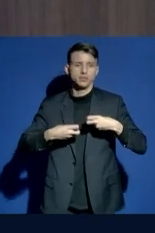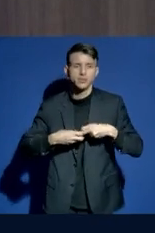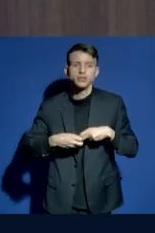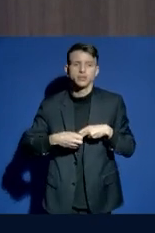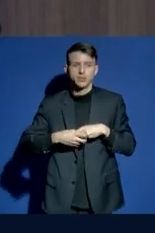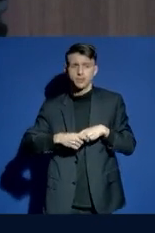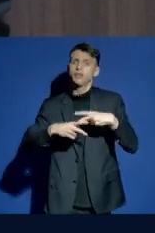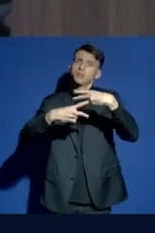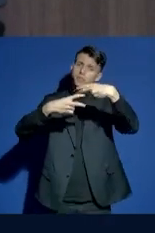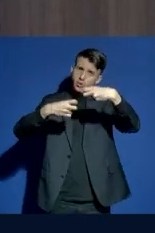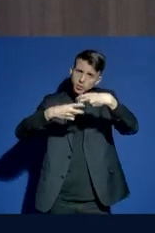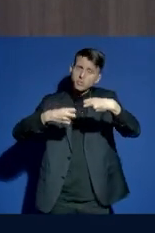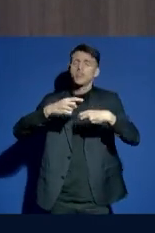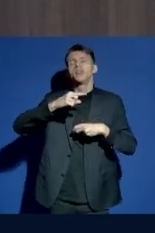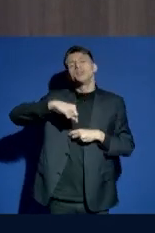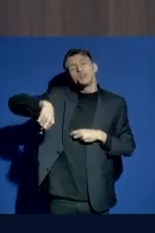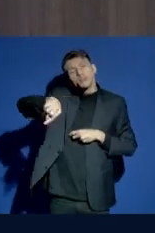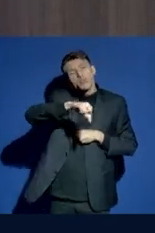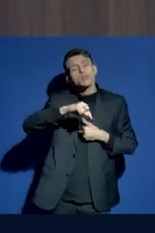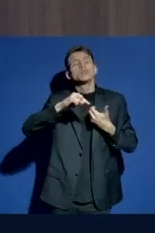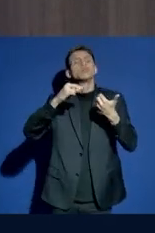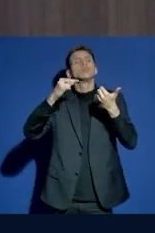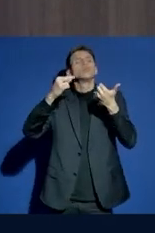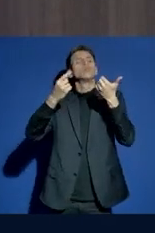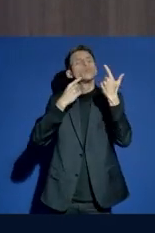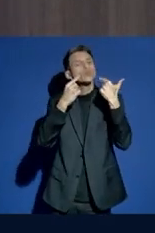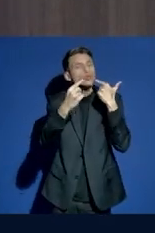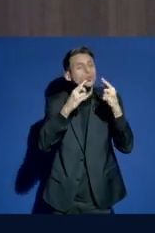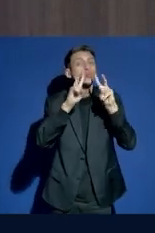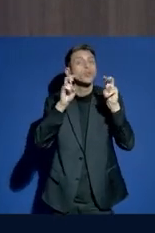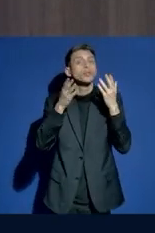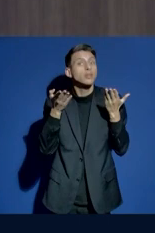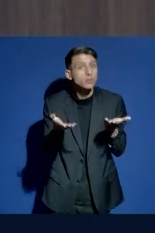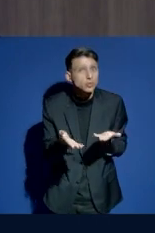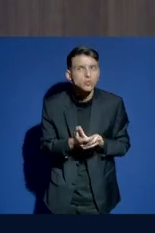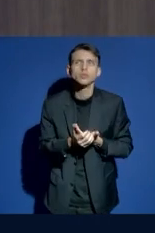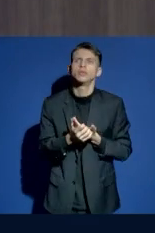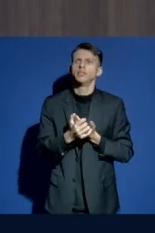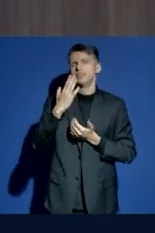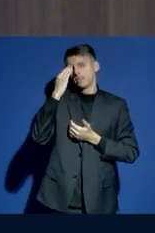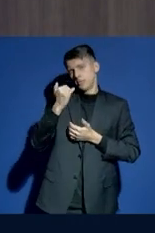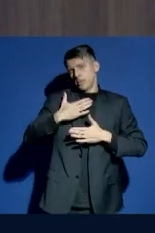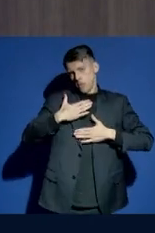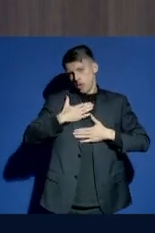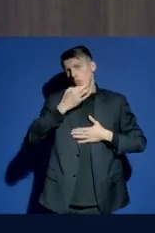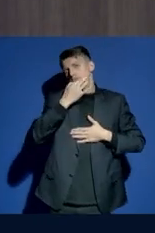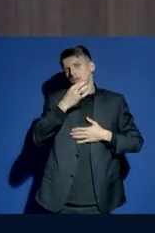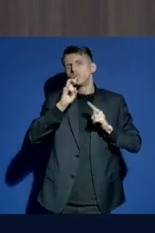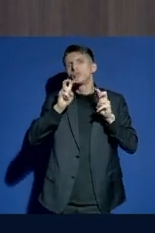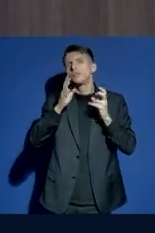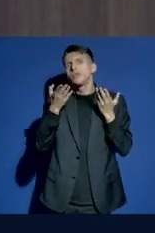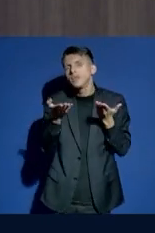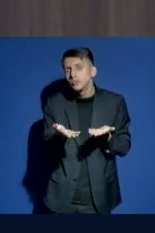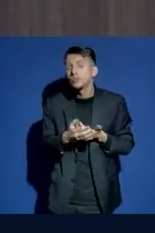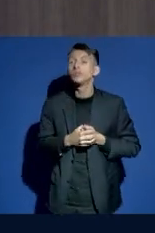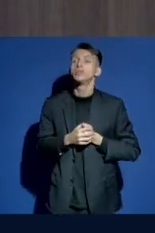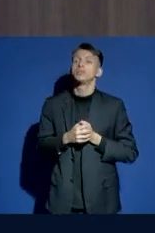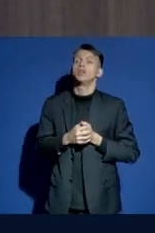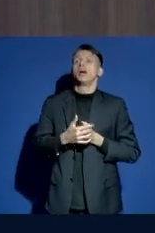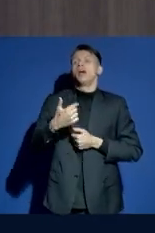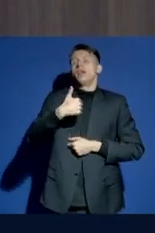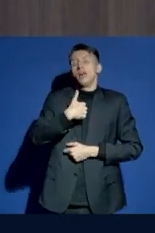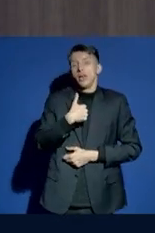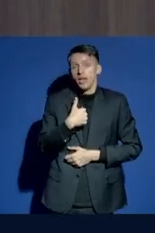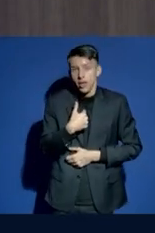estratégica para o Brasil e a outra questão da margem Equatorial Todos sabem também minha posição também e eu tô assim